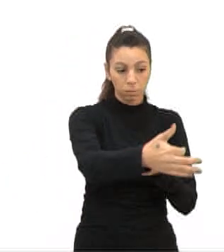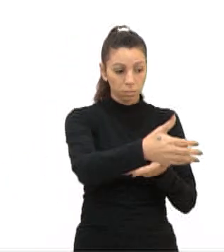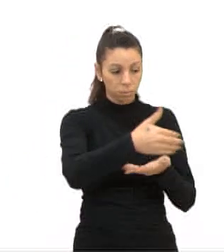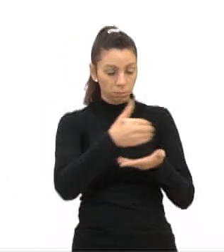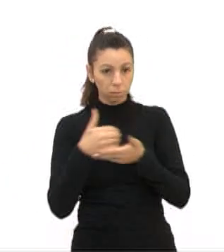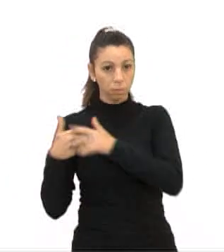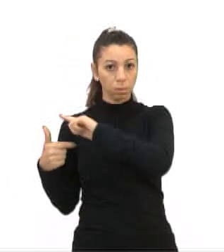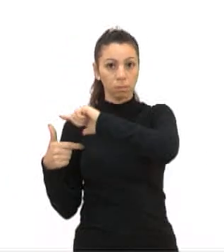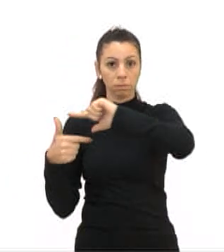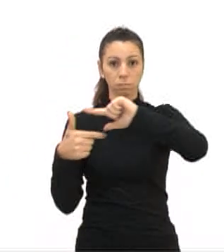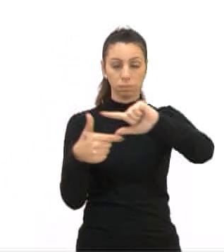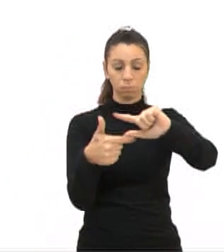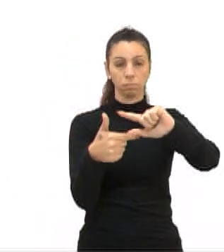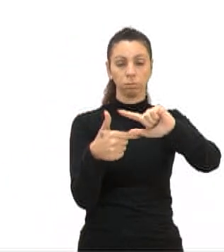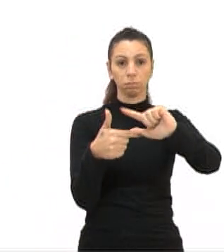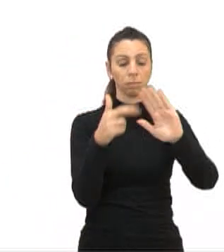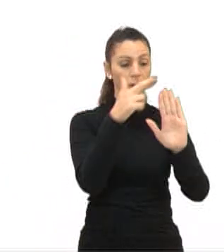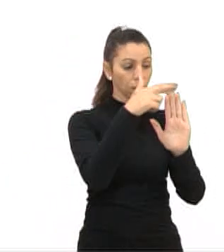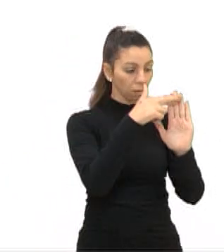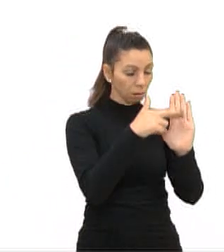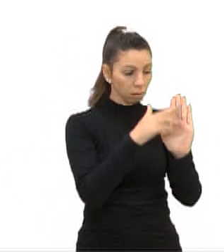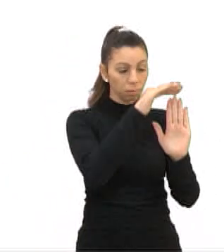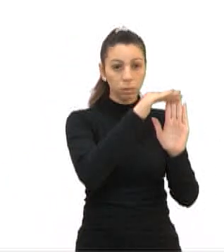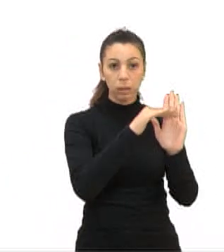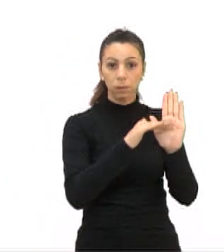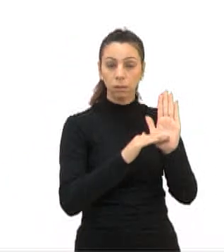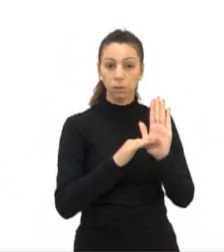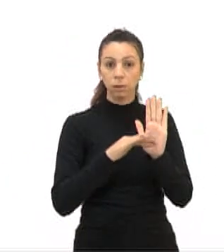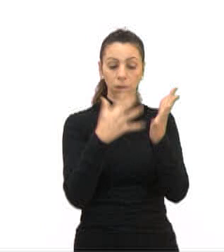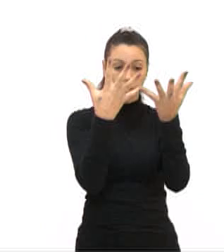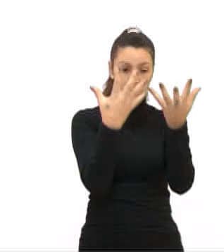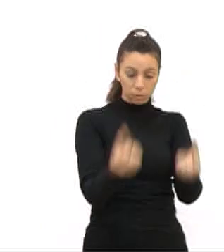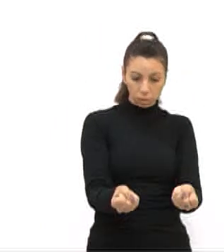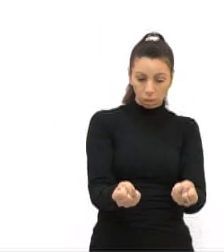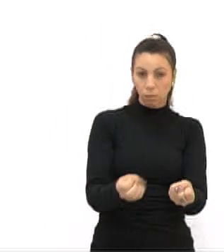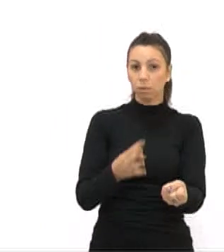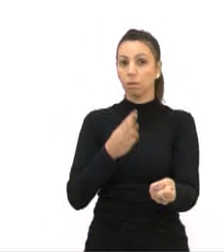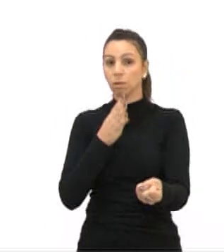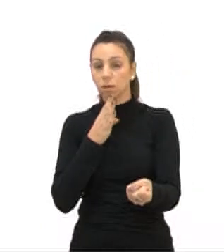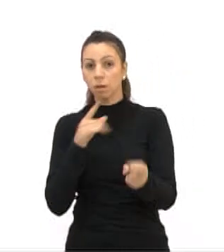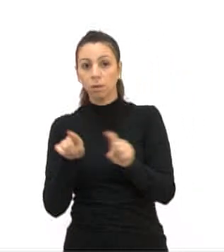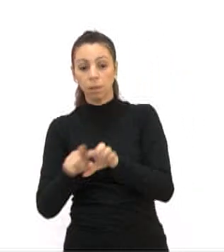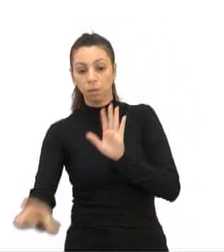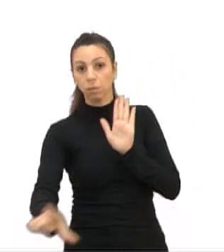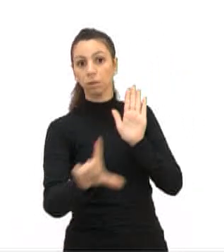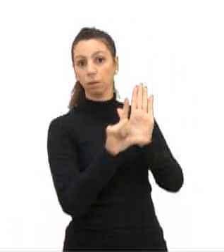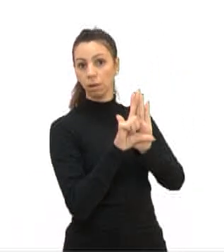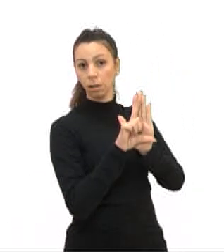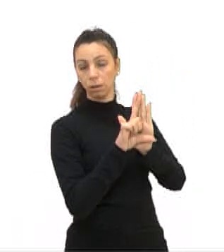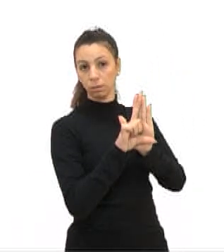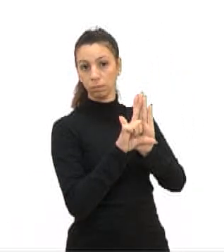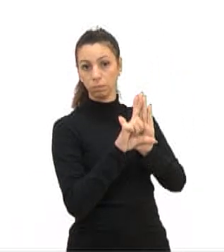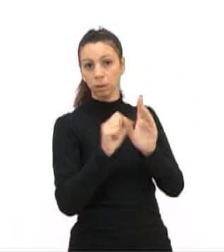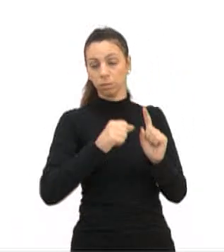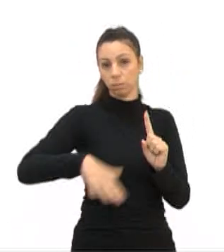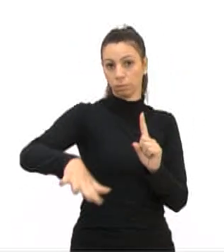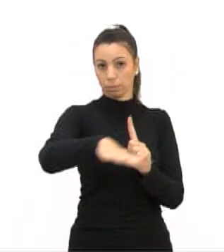padronizados socialmente, reconhecidos, aceitos e sancionados pela sociedade. Veja que